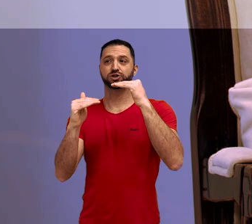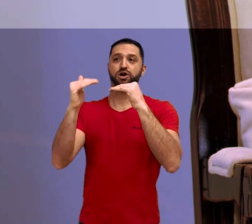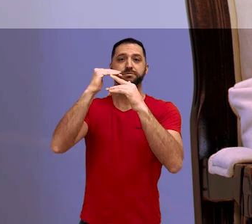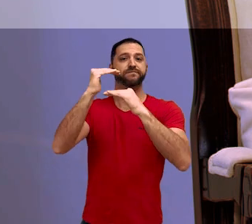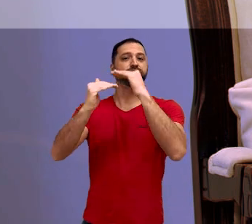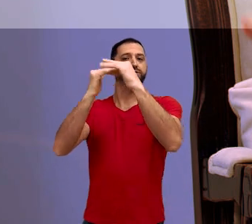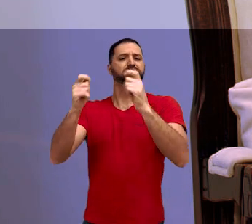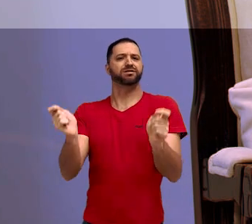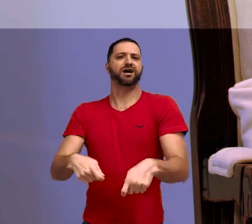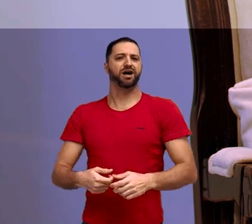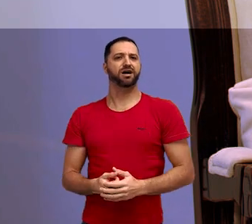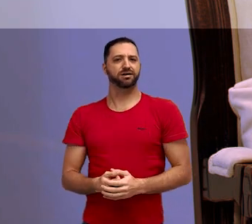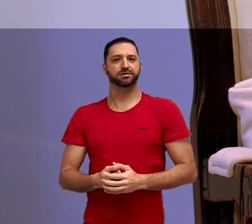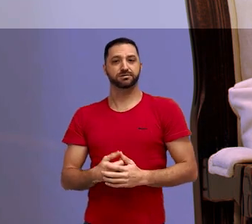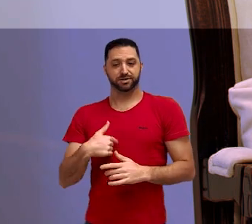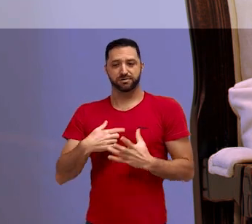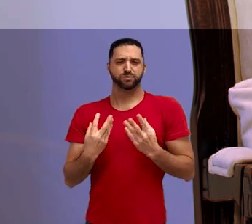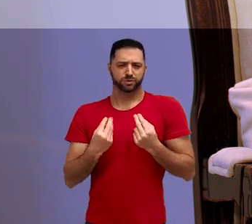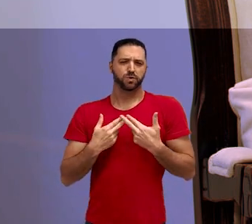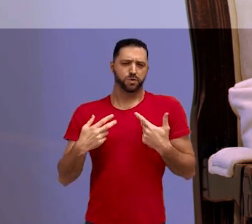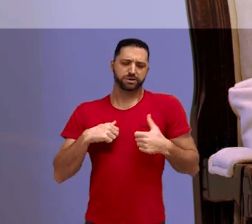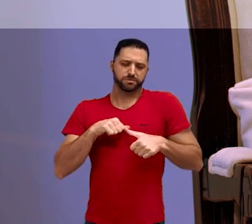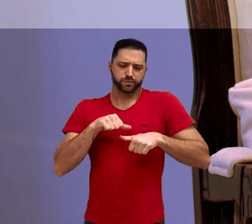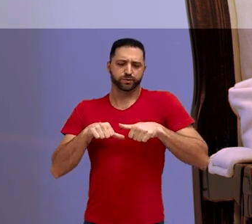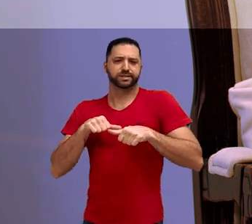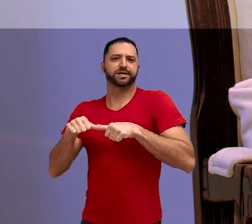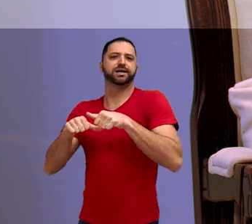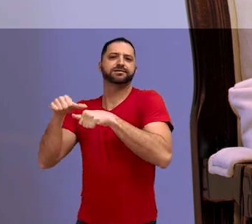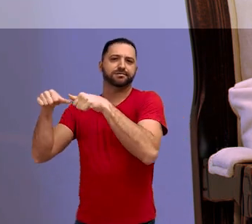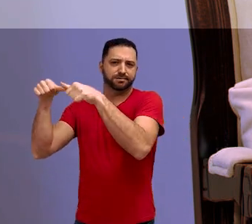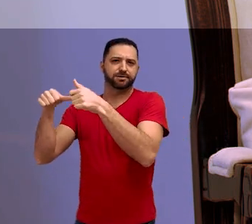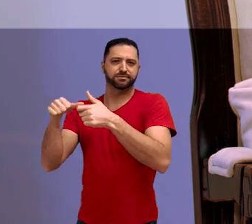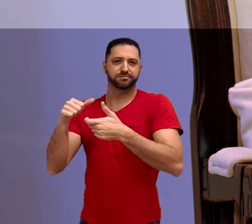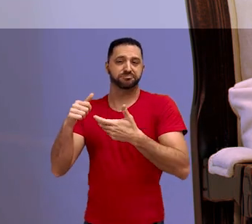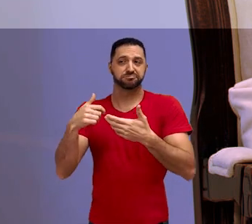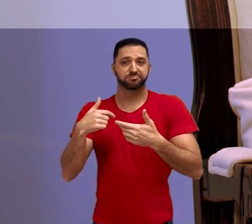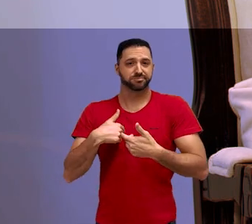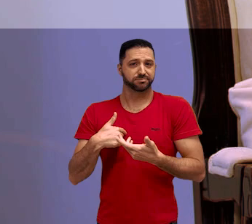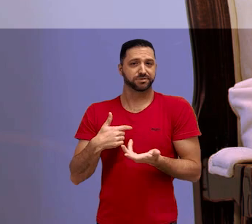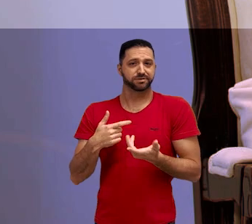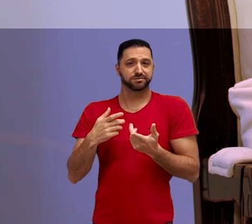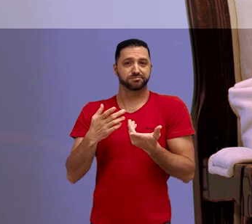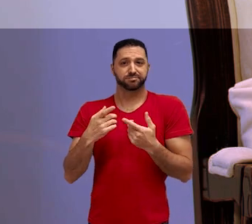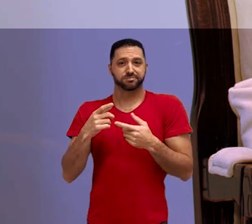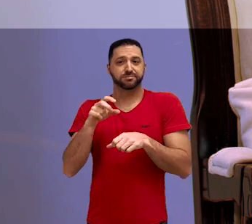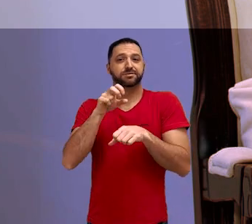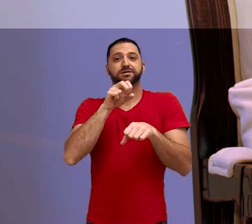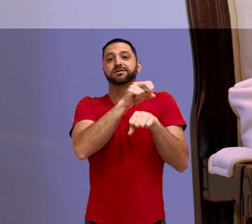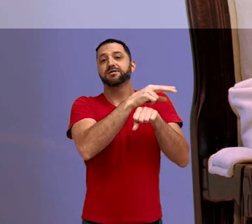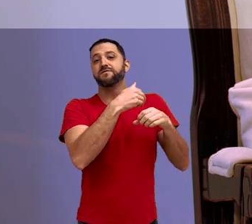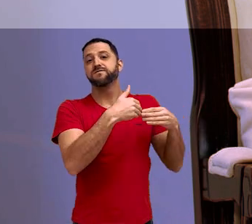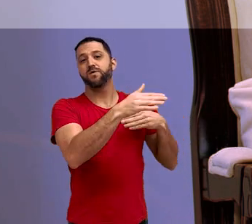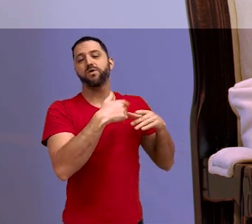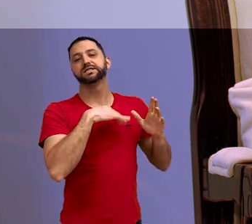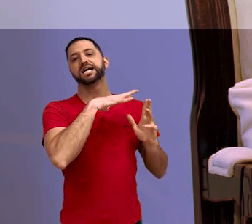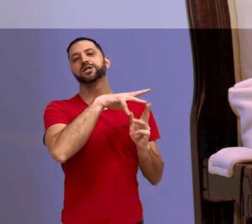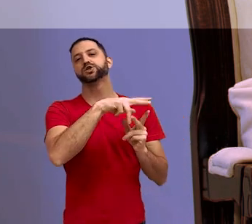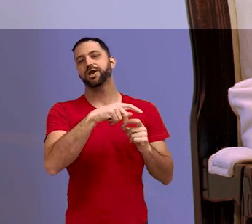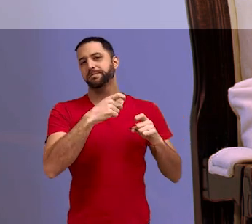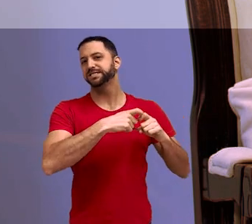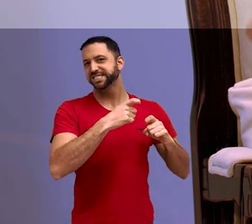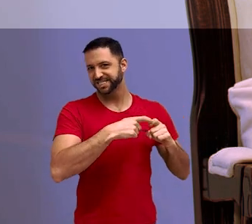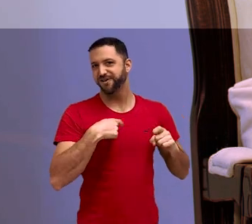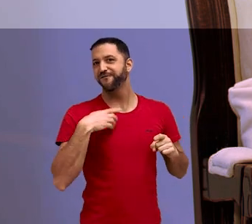pessoal, eu fiz várias mudanças, né, passando a partir do ano que vem a fazer uma medicina internacional.